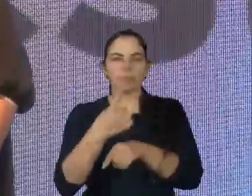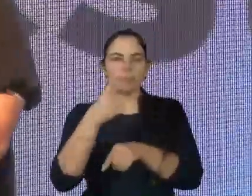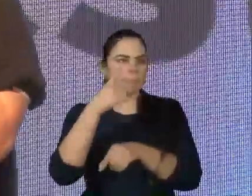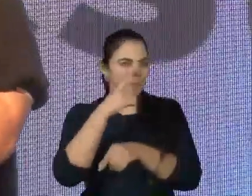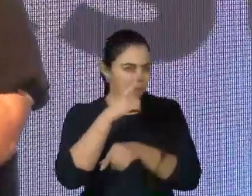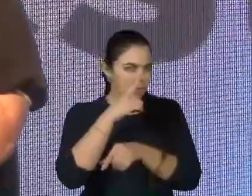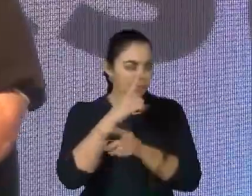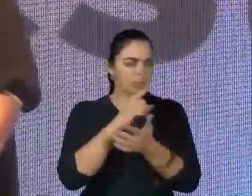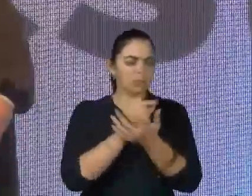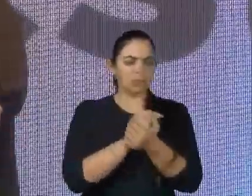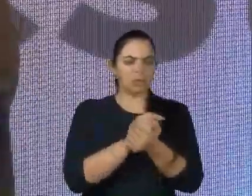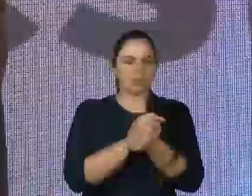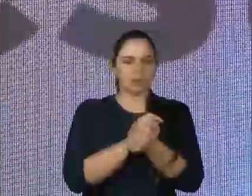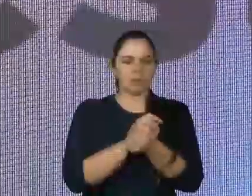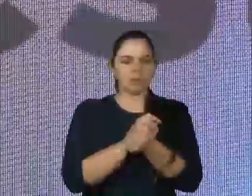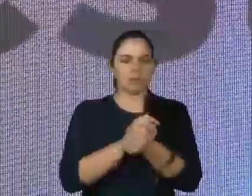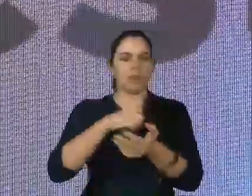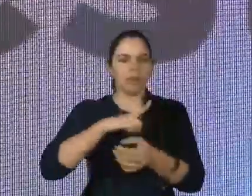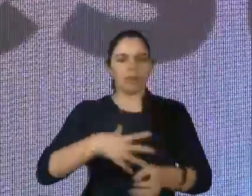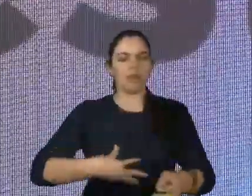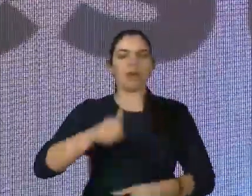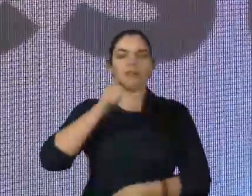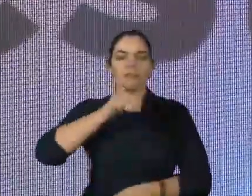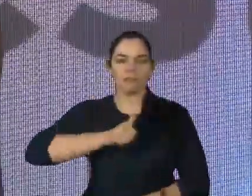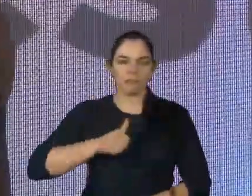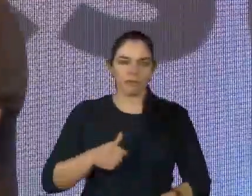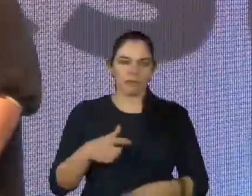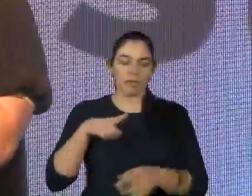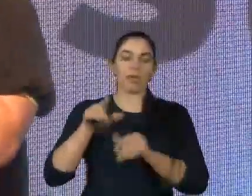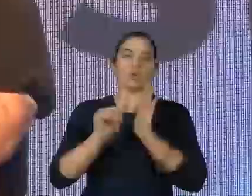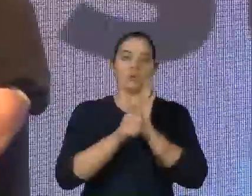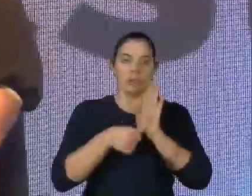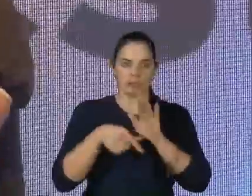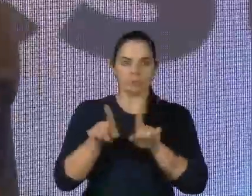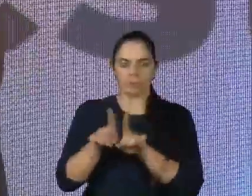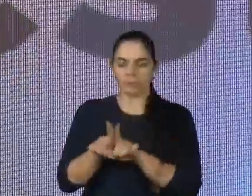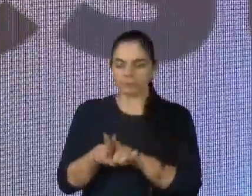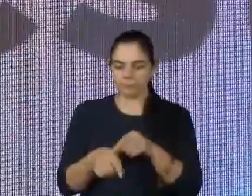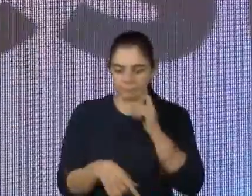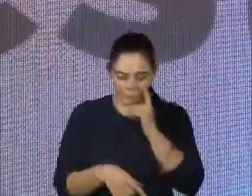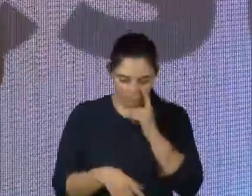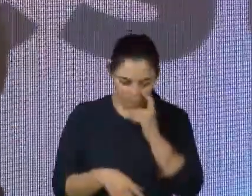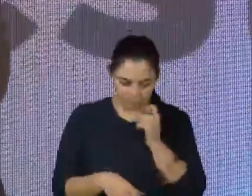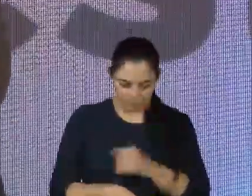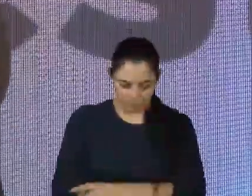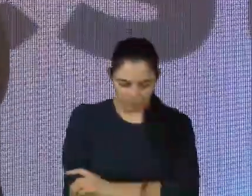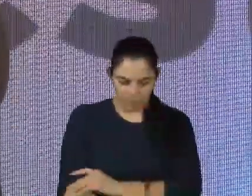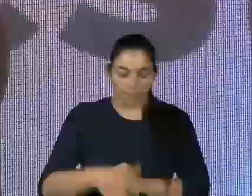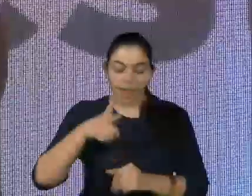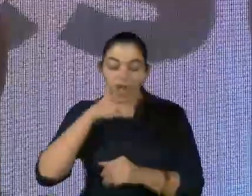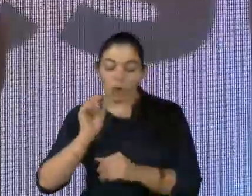matei uma mãe. Ela tem uma filha com síndrome de Down também, né? É para ela